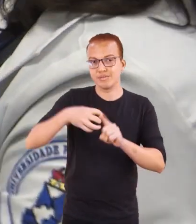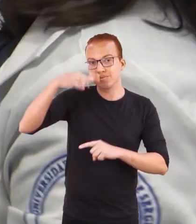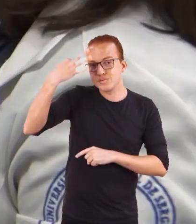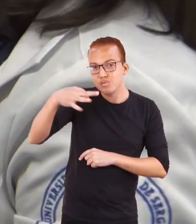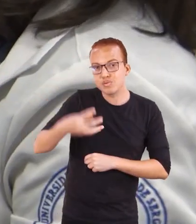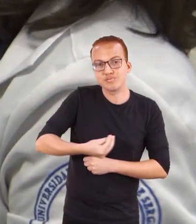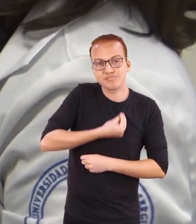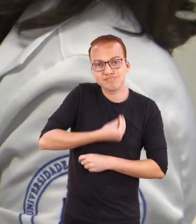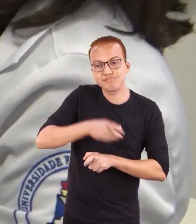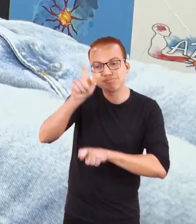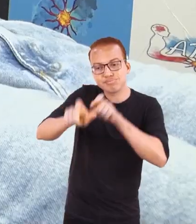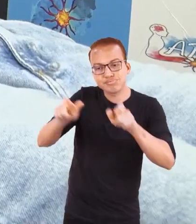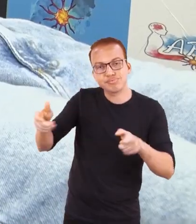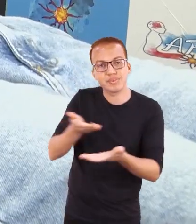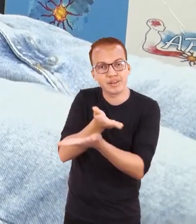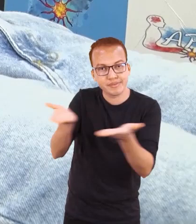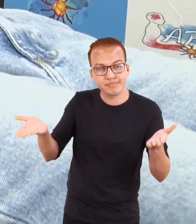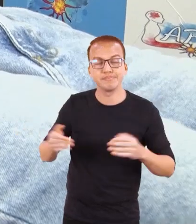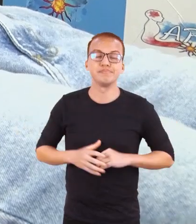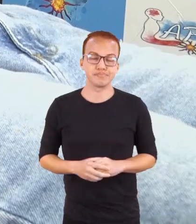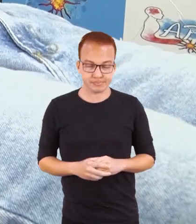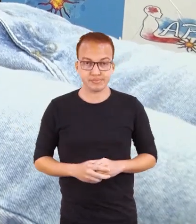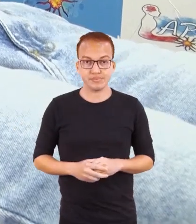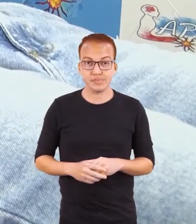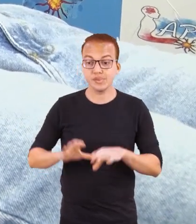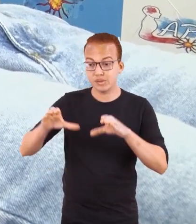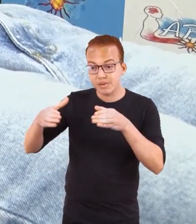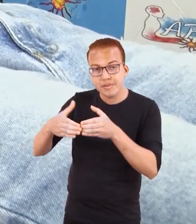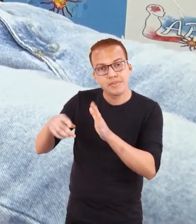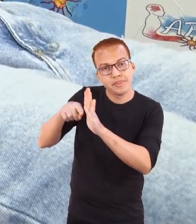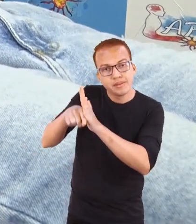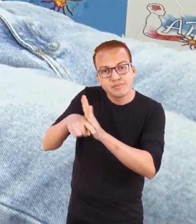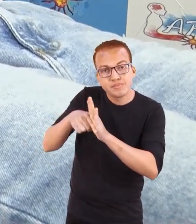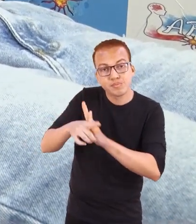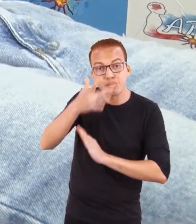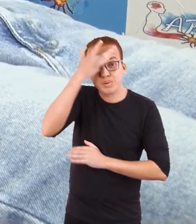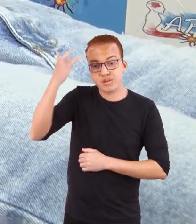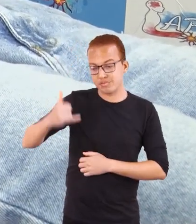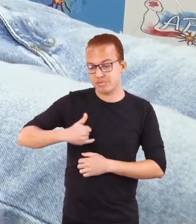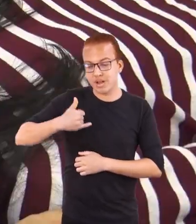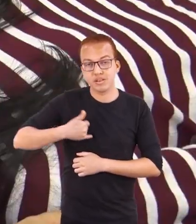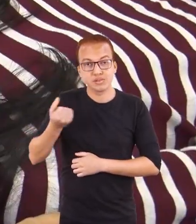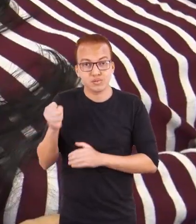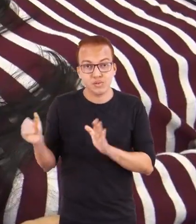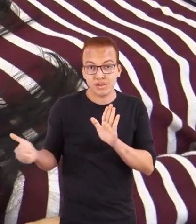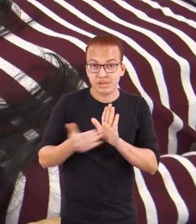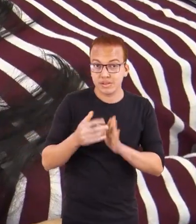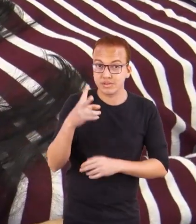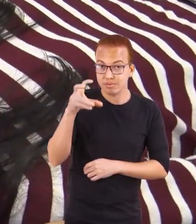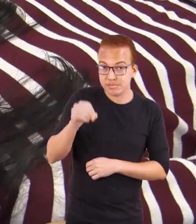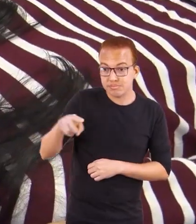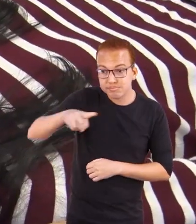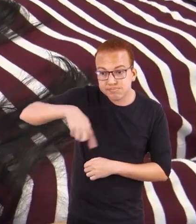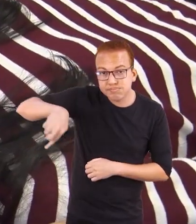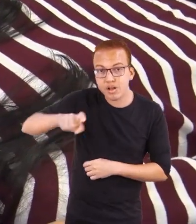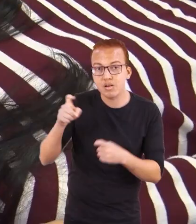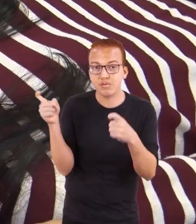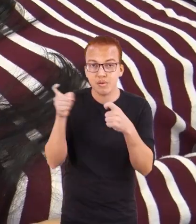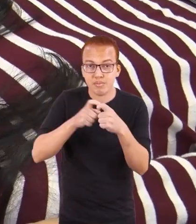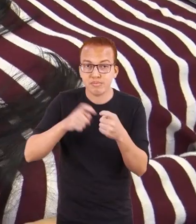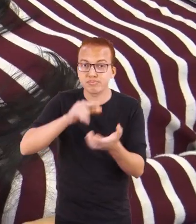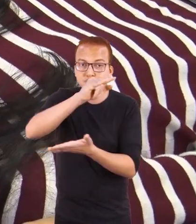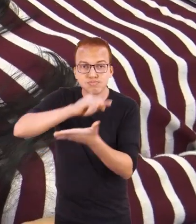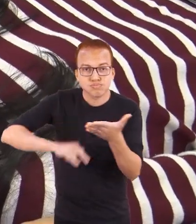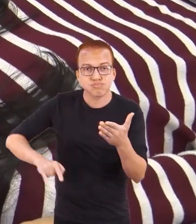na sua qualidade de vida. A pesquisa é feita com pessoas entre 18 e 50 anos, diagnosticadas com enxaqueca crônica